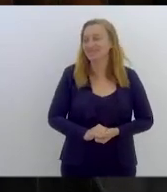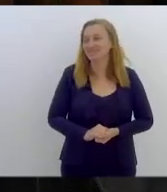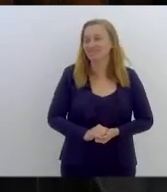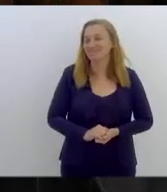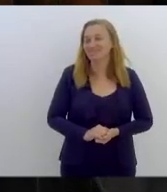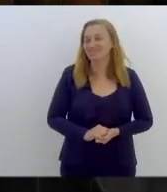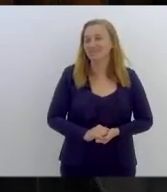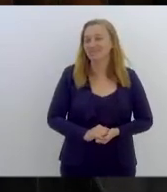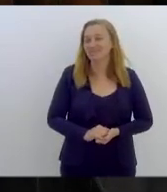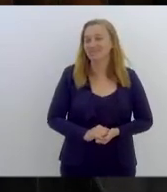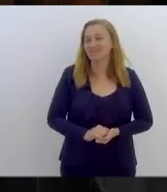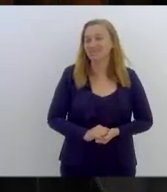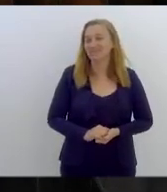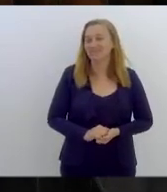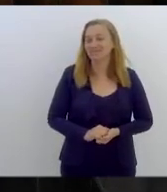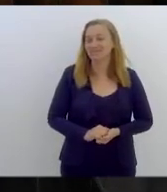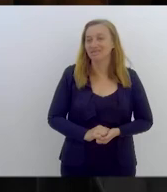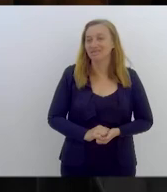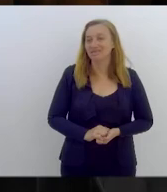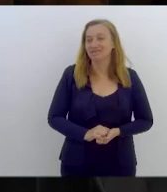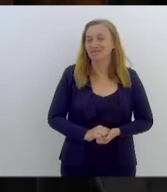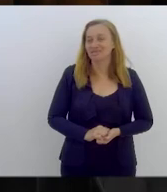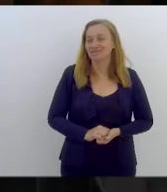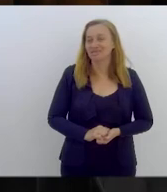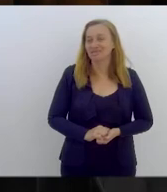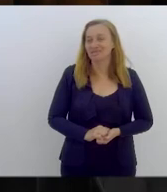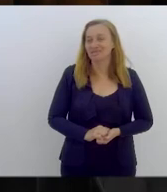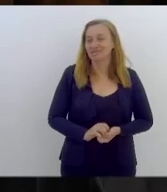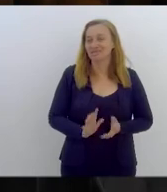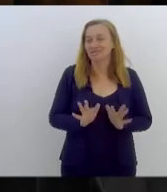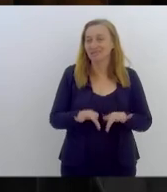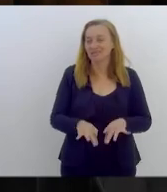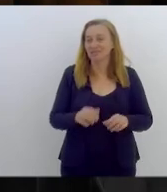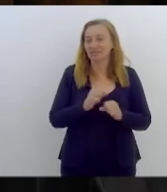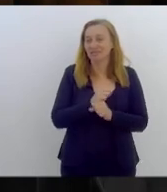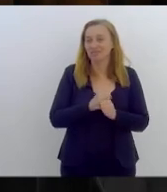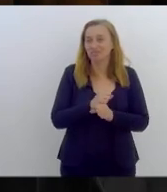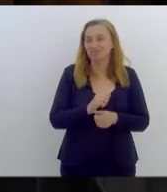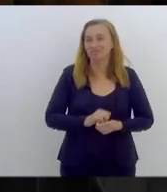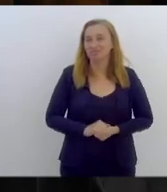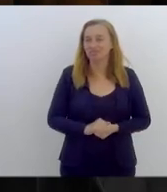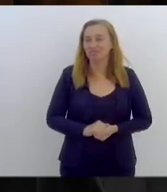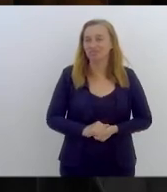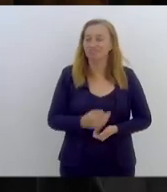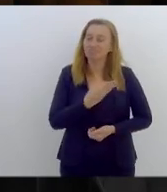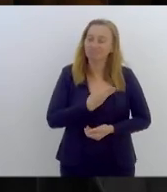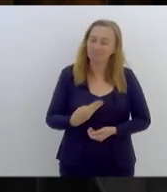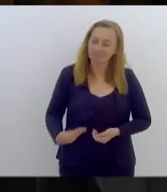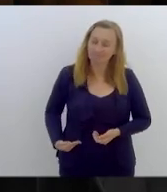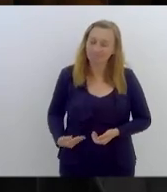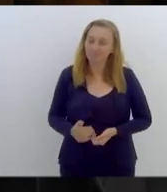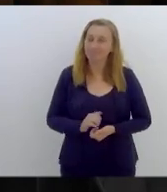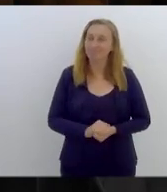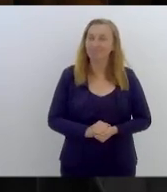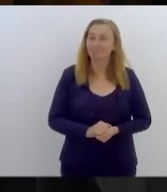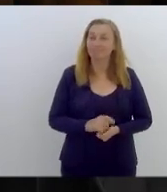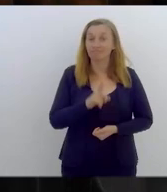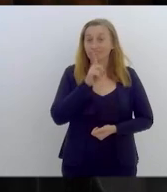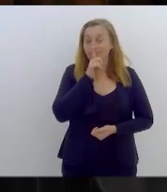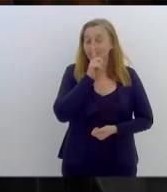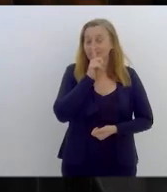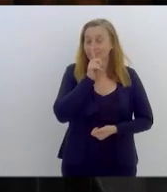faltam 24 dias para acabar o ano e o governador ao ficar